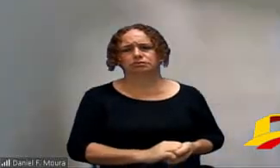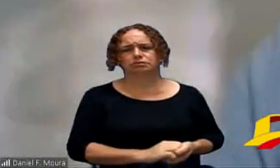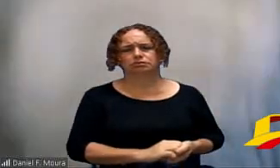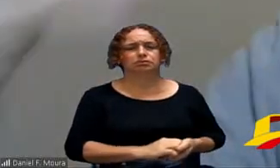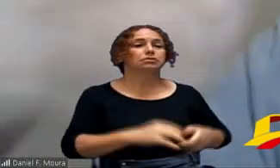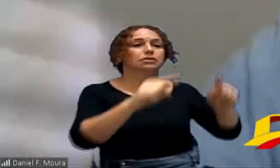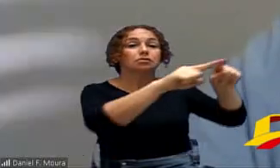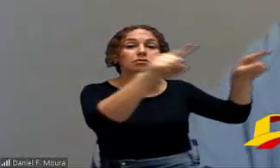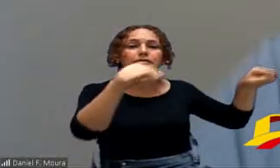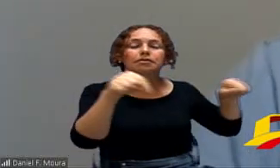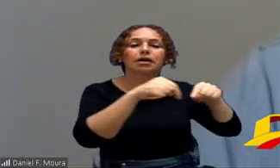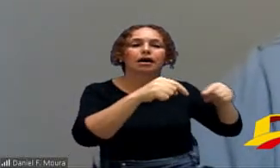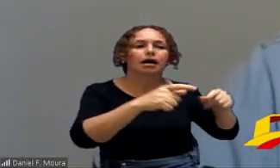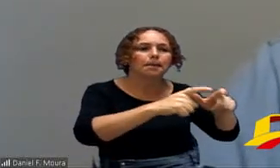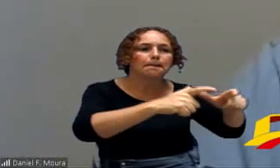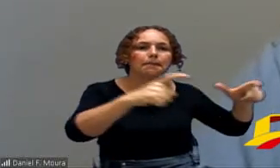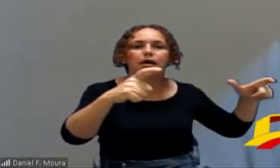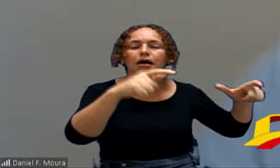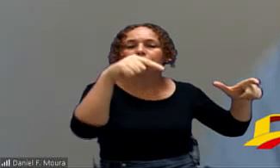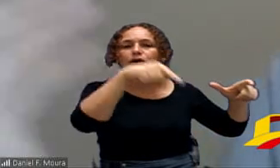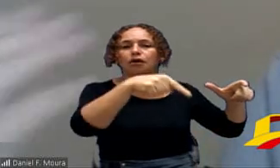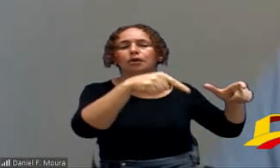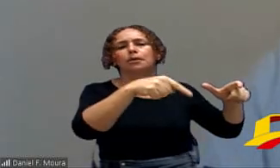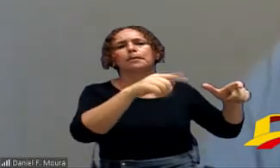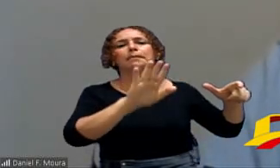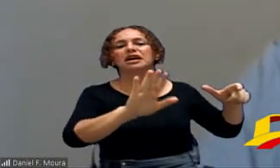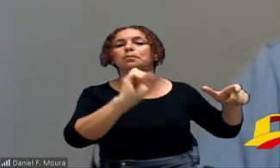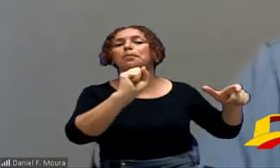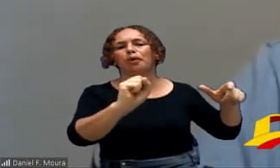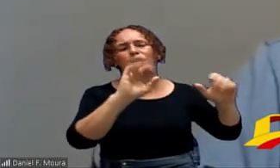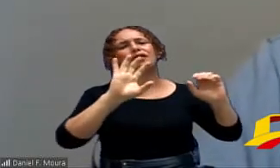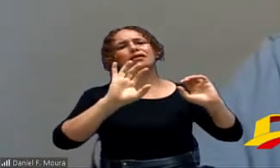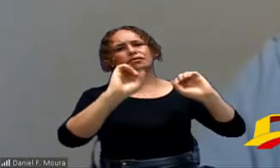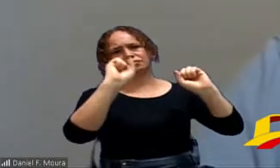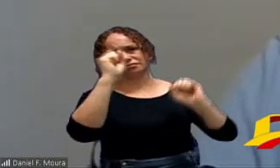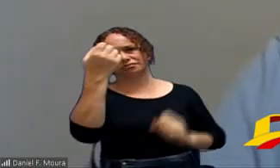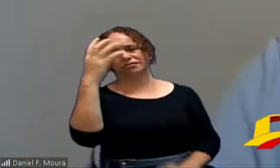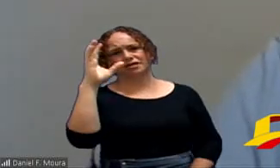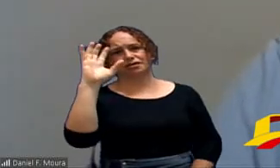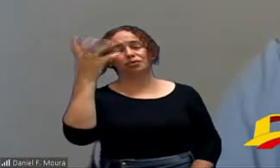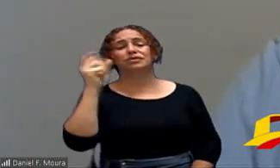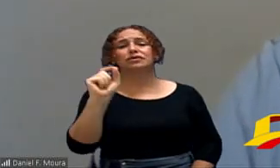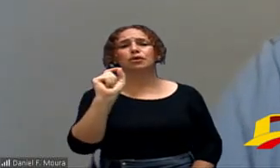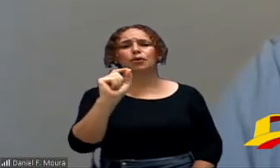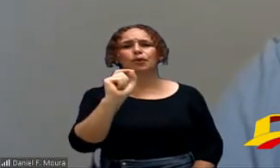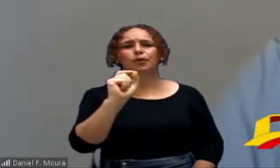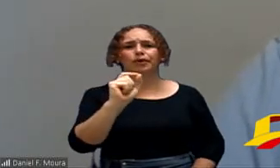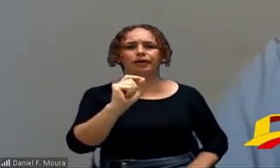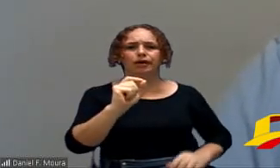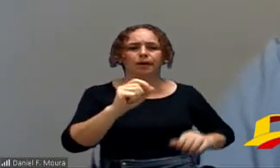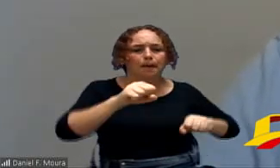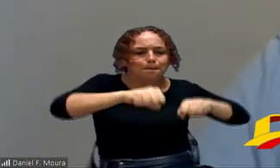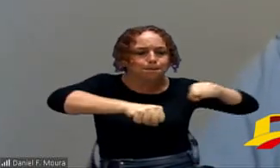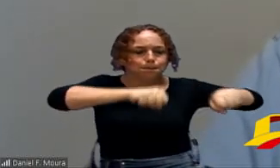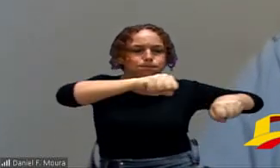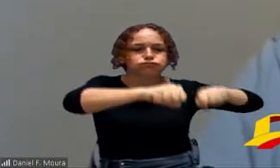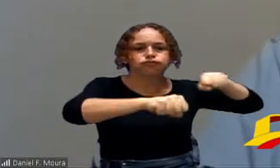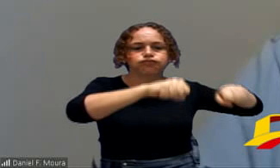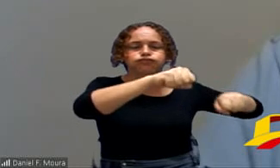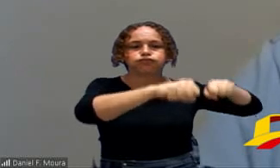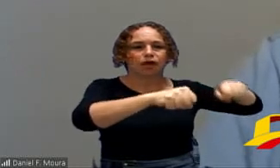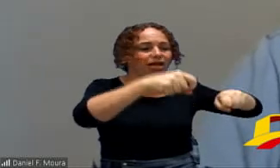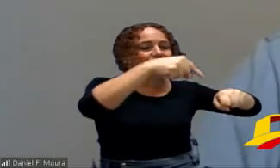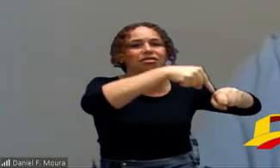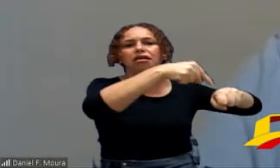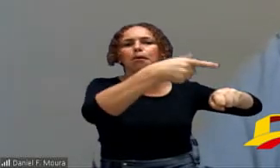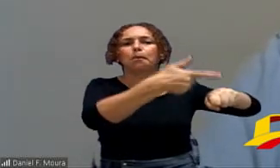são as maiores causas de óbito dos elefantes. Só no ano passado, em cativeiro, morreu mais de 102 elefantes. Boa parte disso foi um problema nas